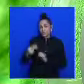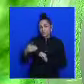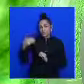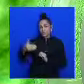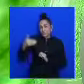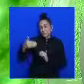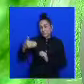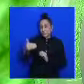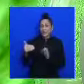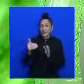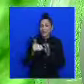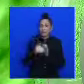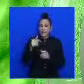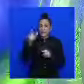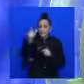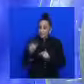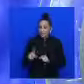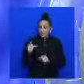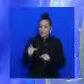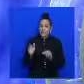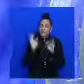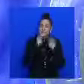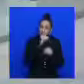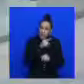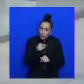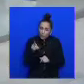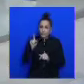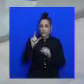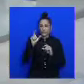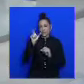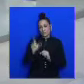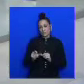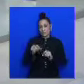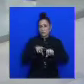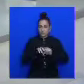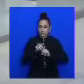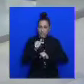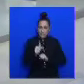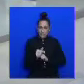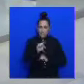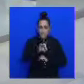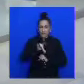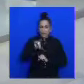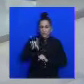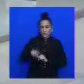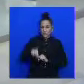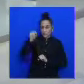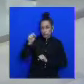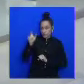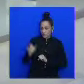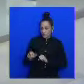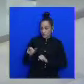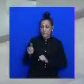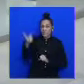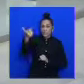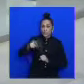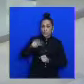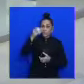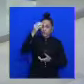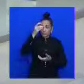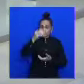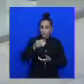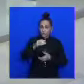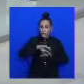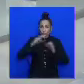assim sucessivamente até a coluna 7, a última coluna do Super 7. E a cada coluna sorteada, a bola será recolocada no